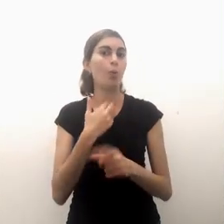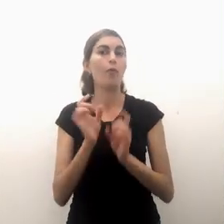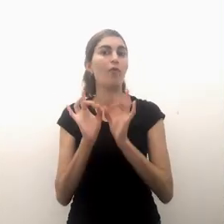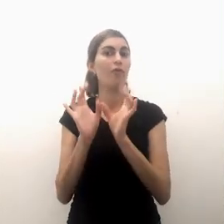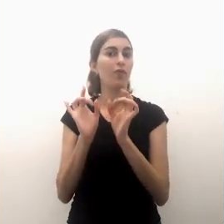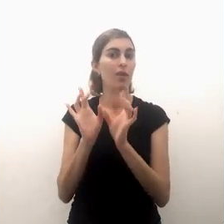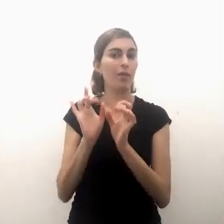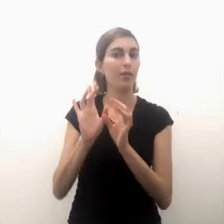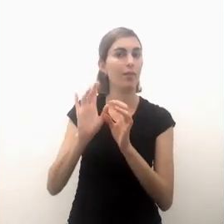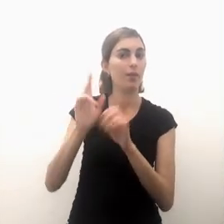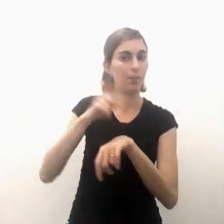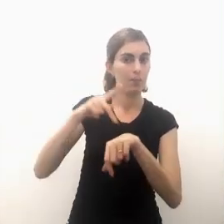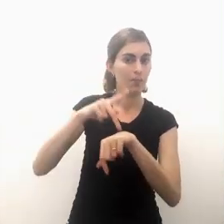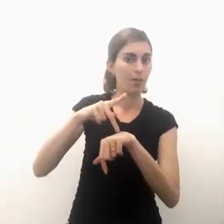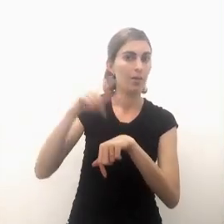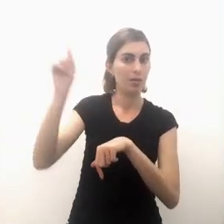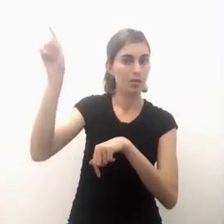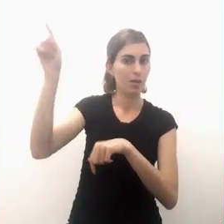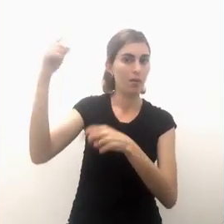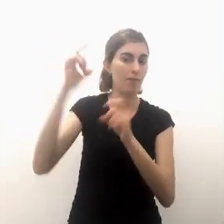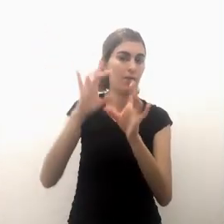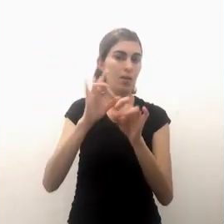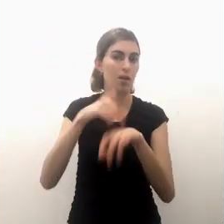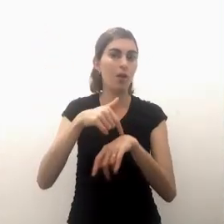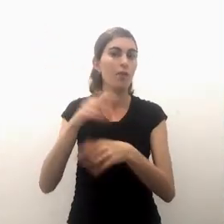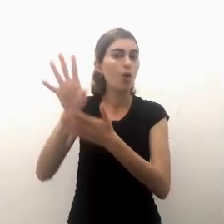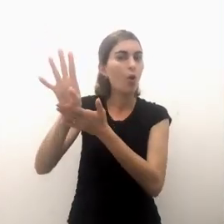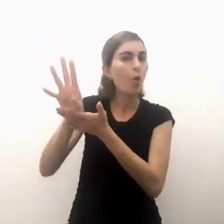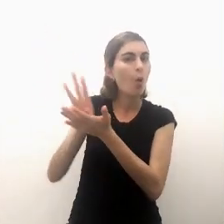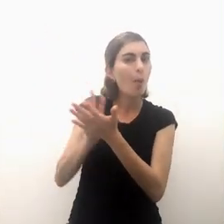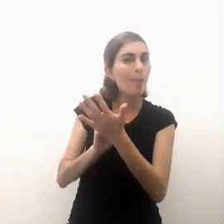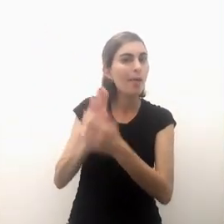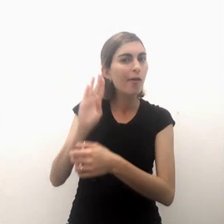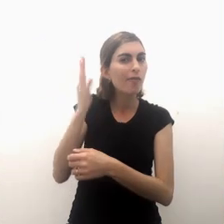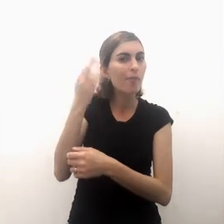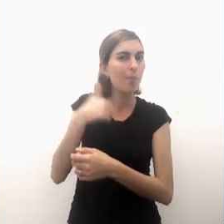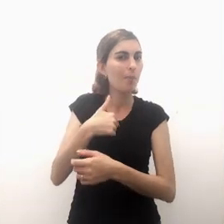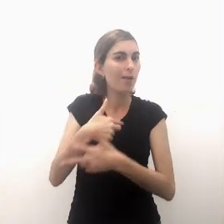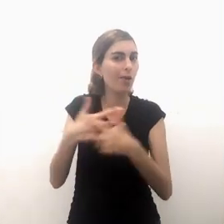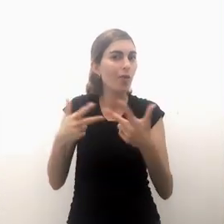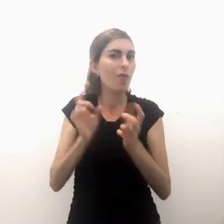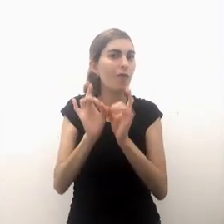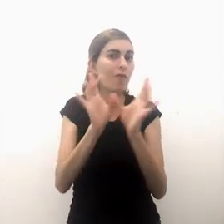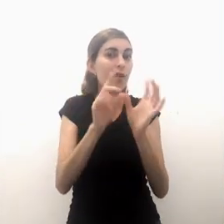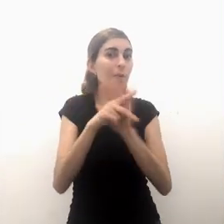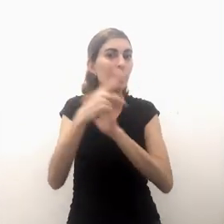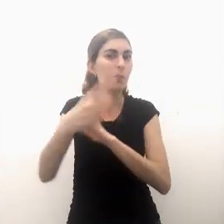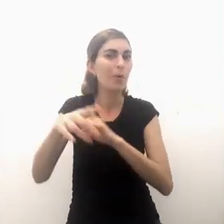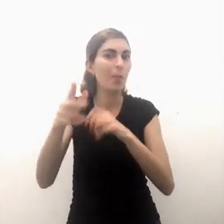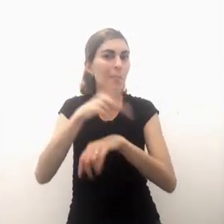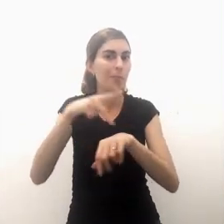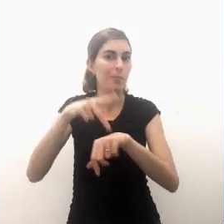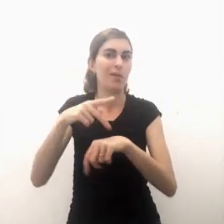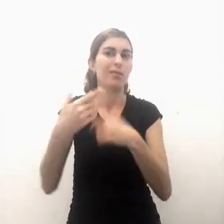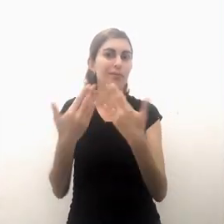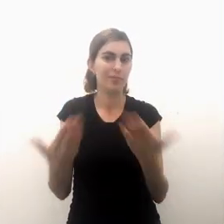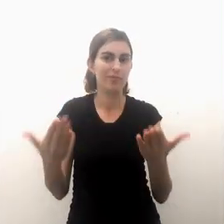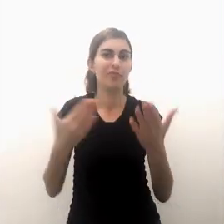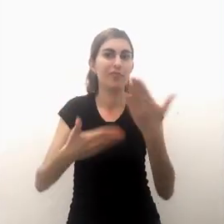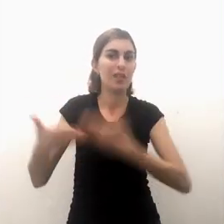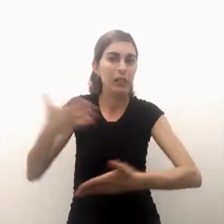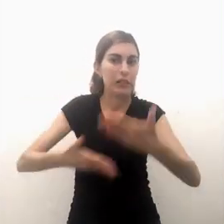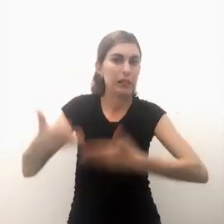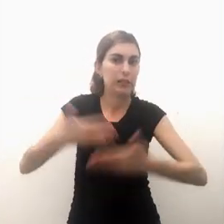vender no seu país, tá? Você copia o meu produto e vende no seu próprio país. Então, essa